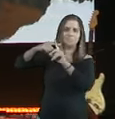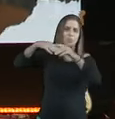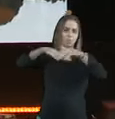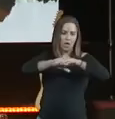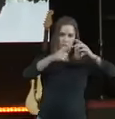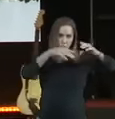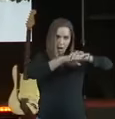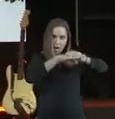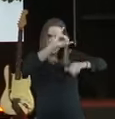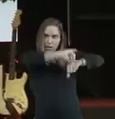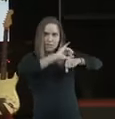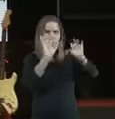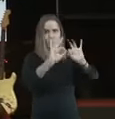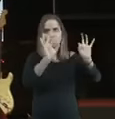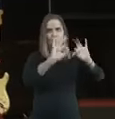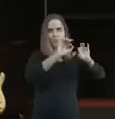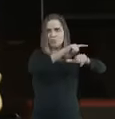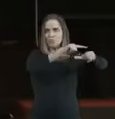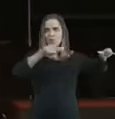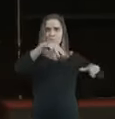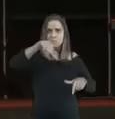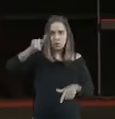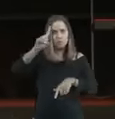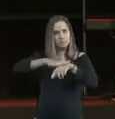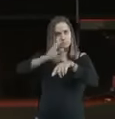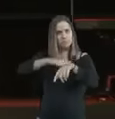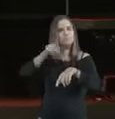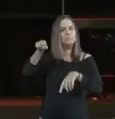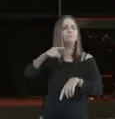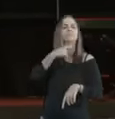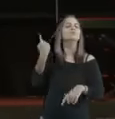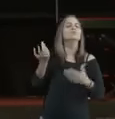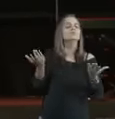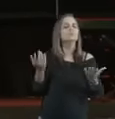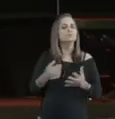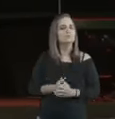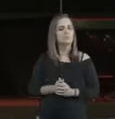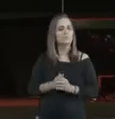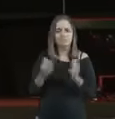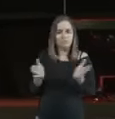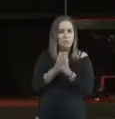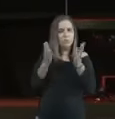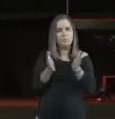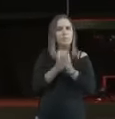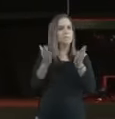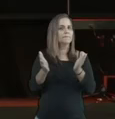Queridos, ainda tem muita gente que acredita que o que importa na